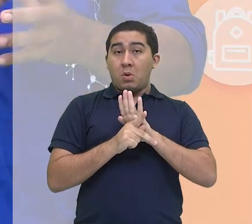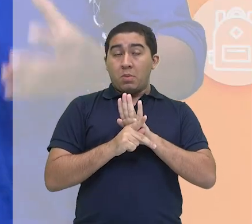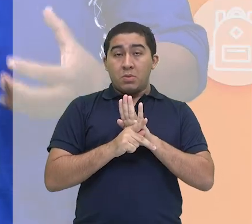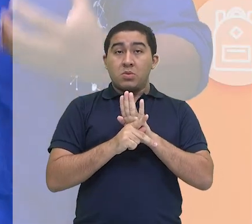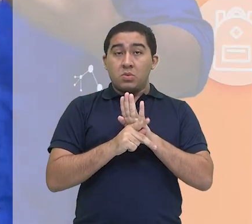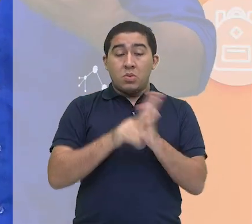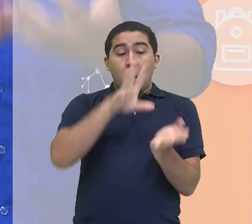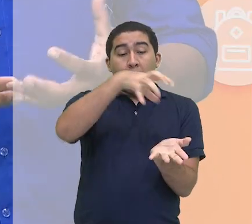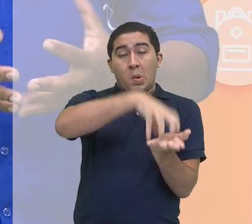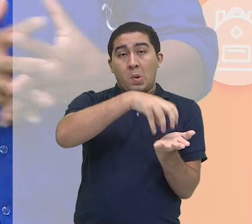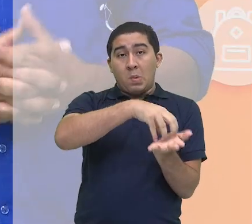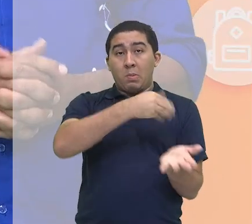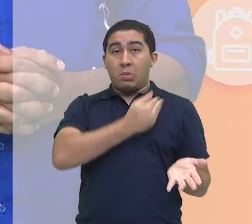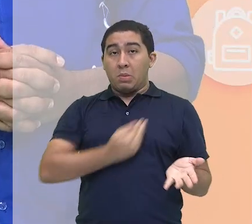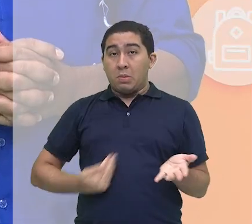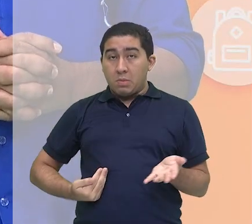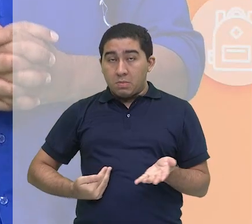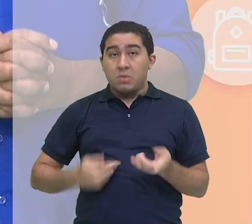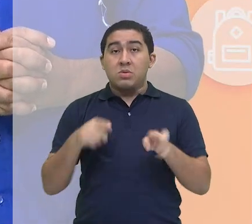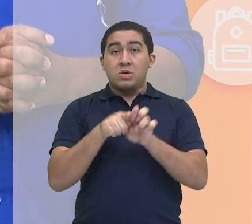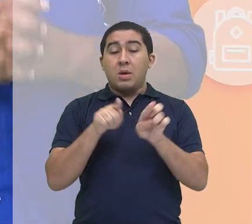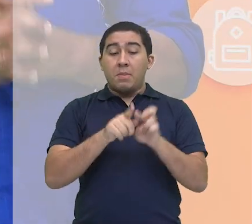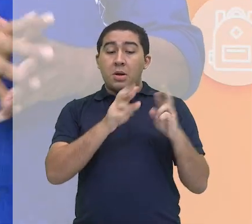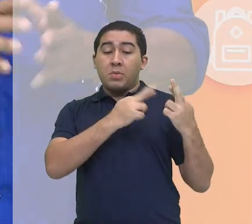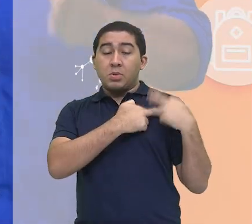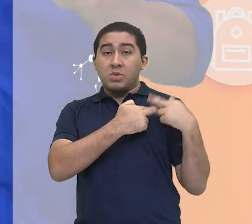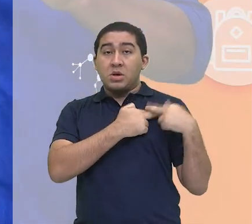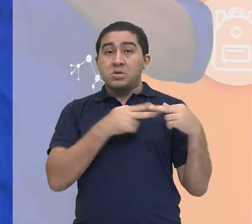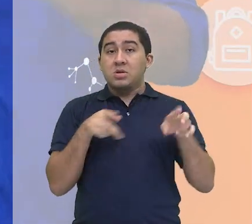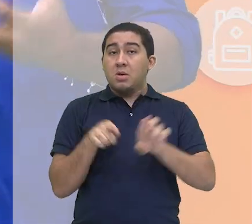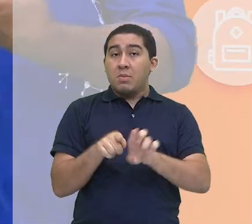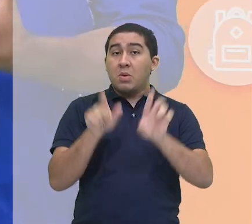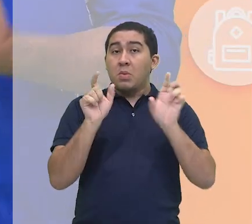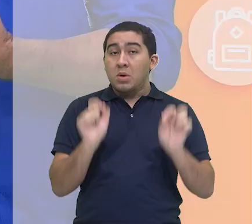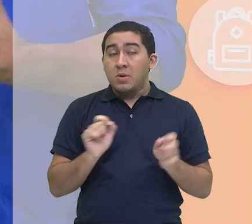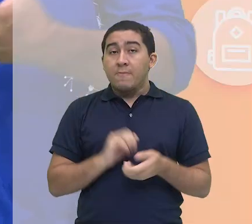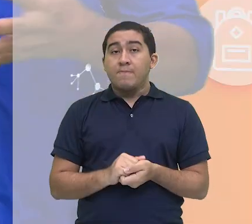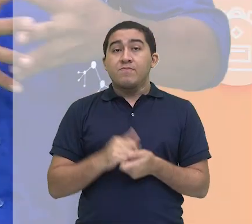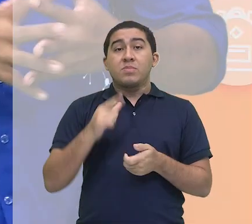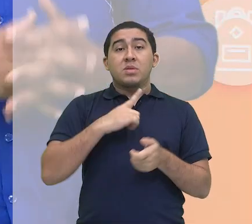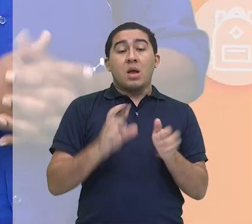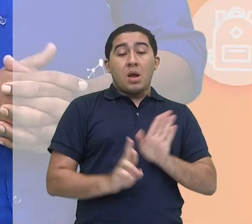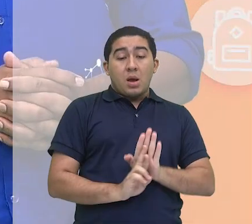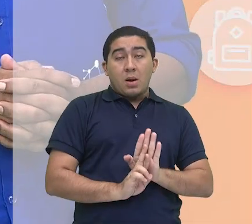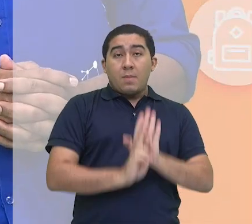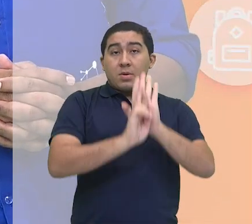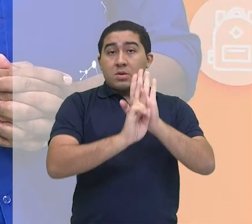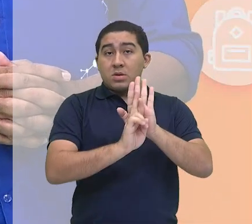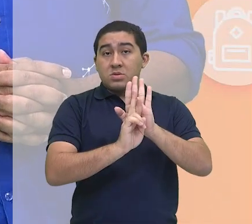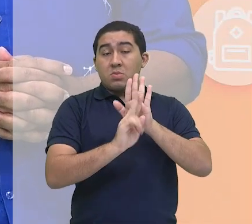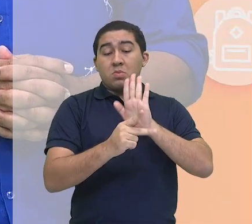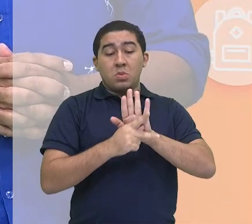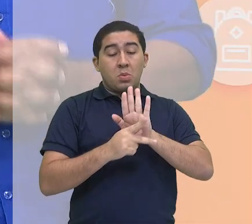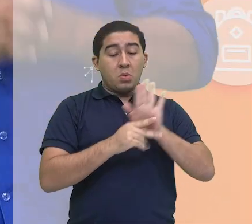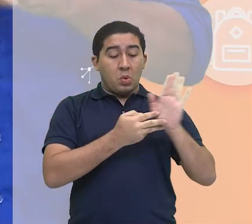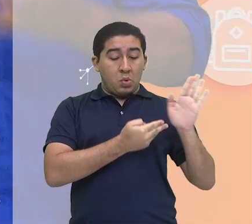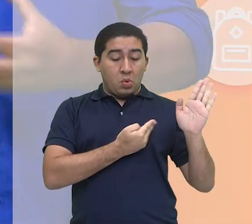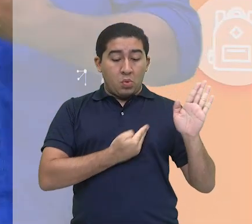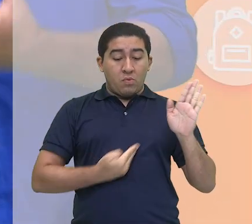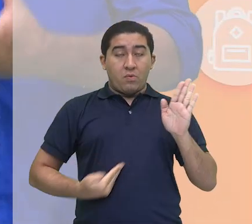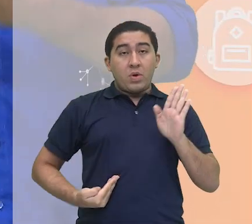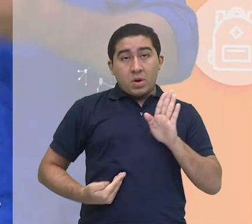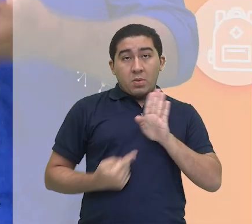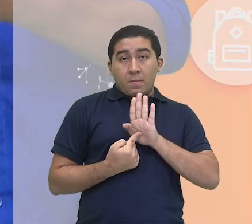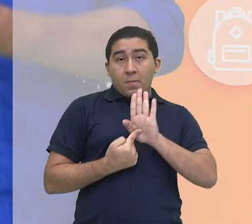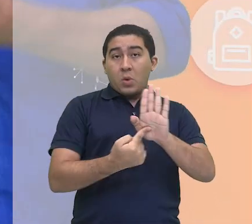públicos, a responsabilidade e também a própria representatividade de um governo que